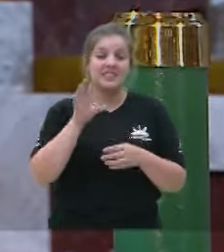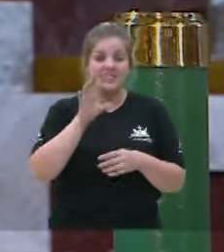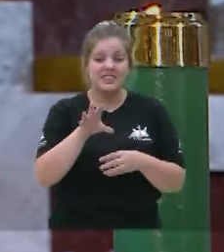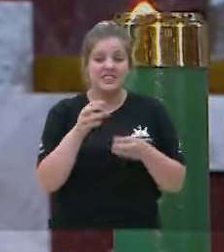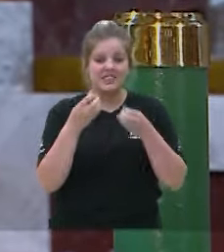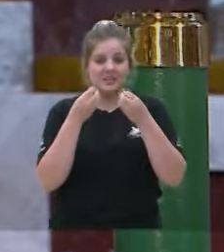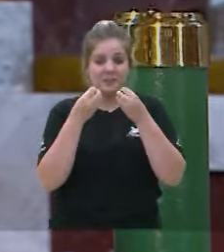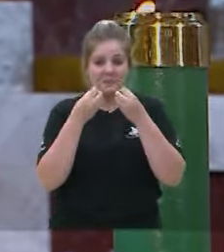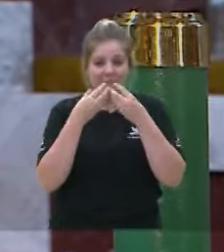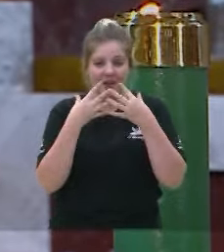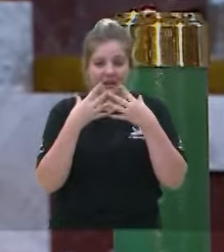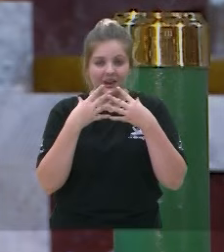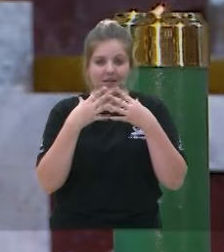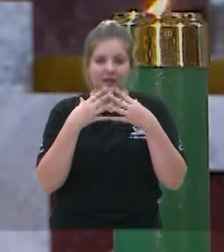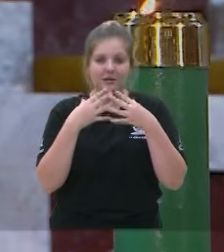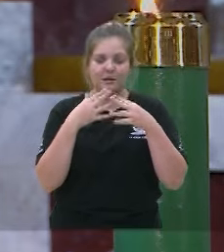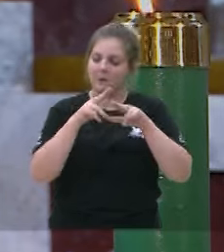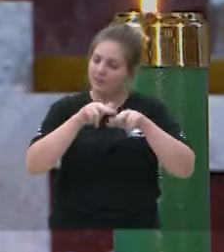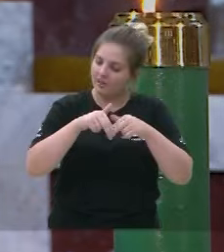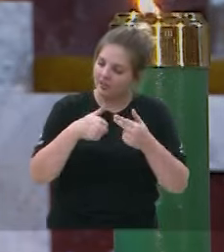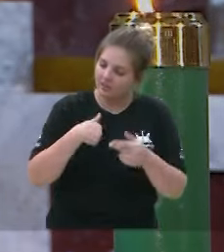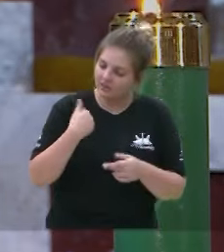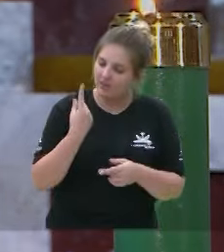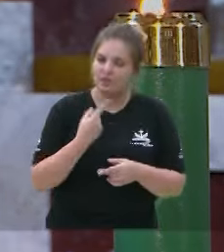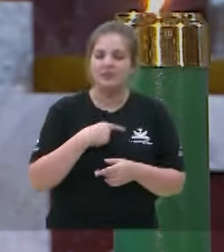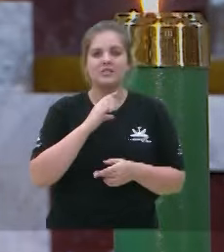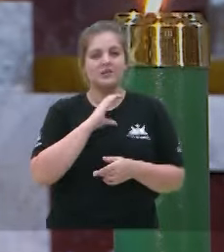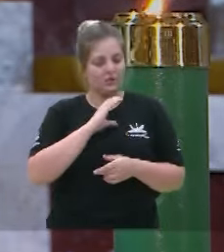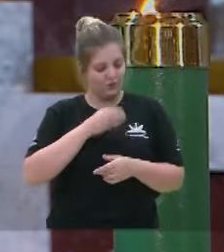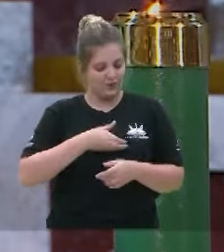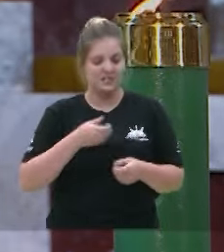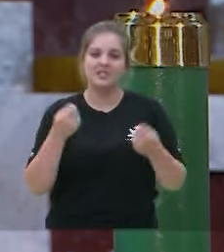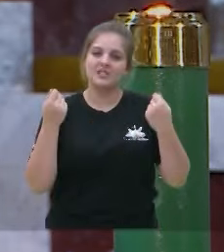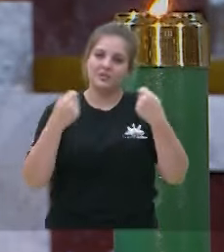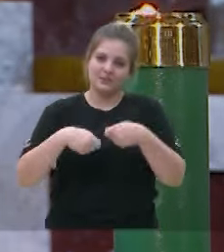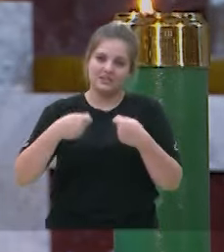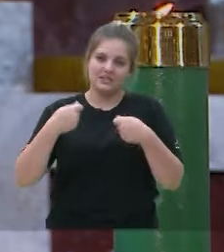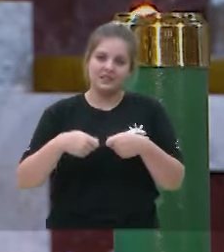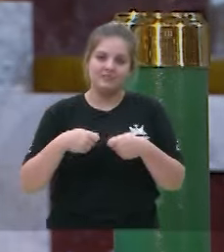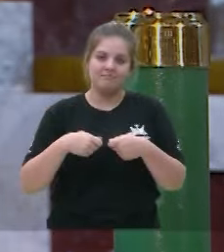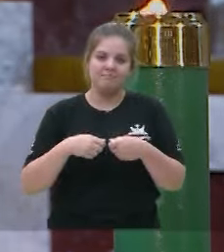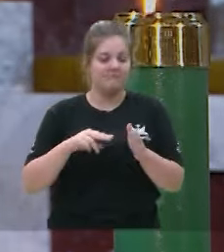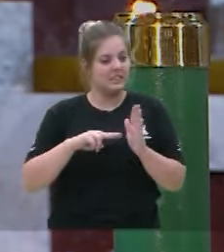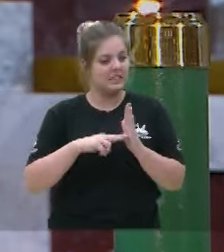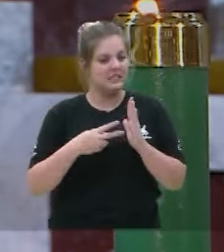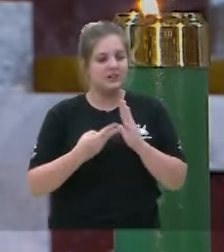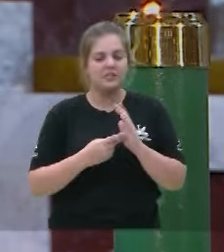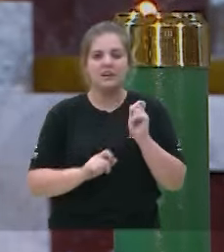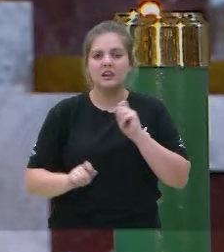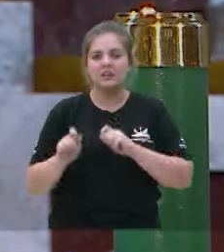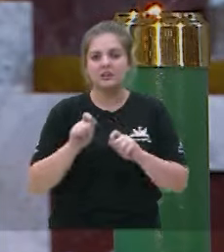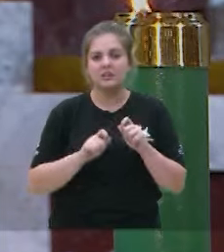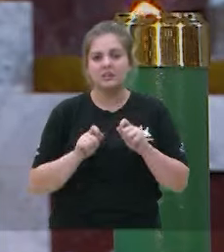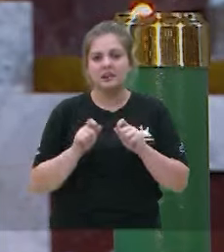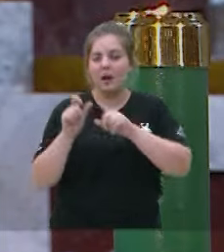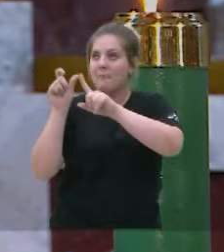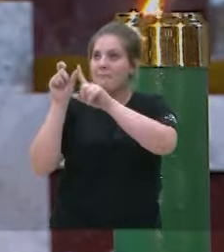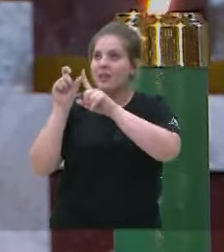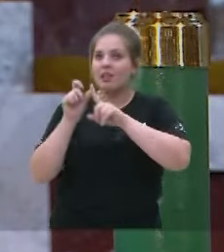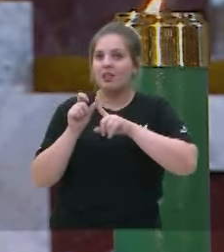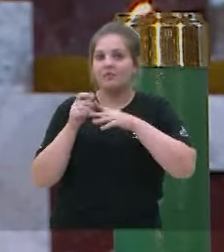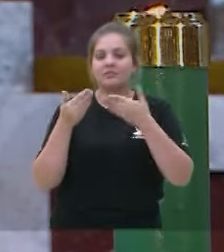vem por meio da nossa conversão o que significa am a palavra